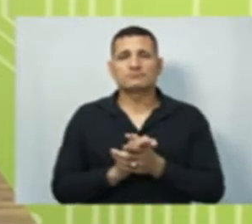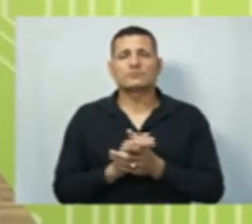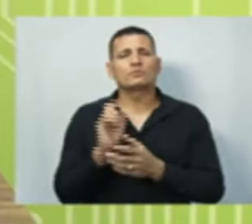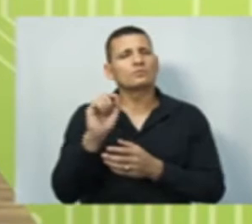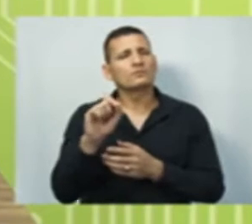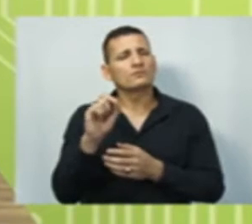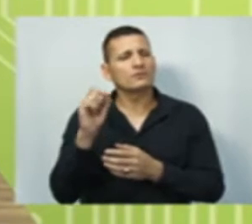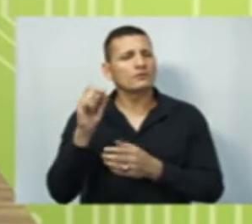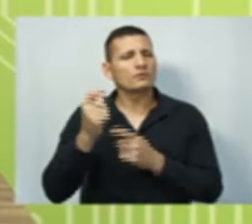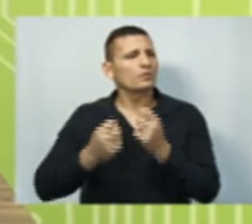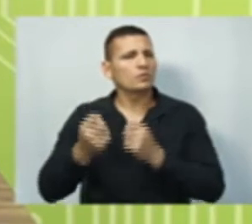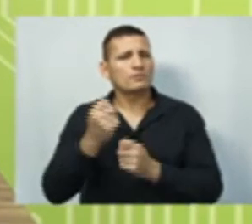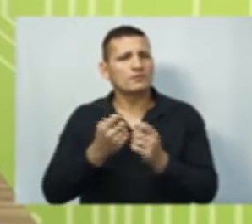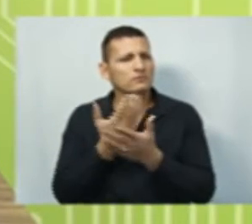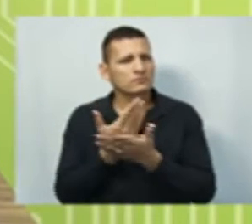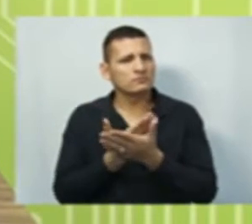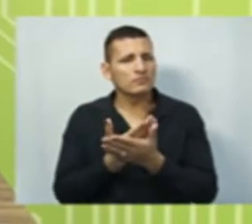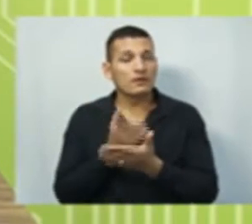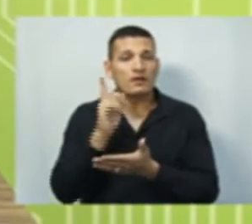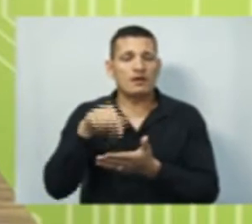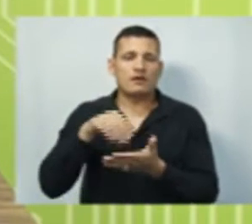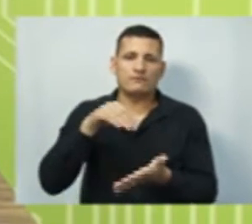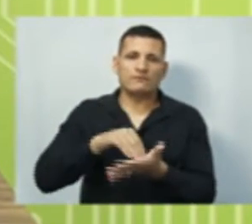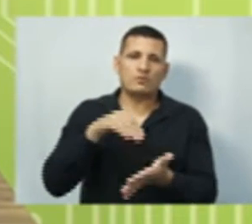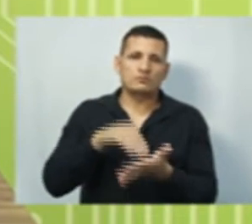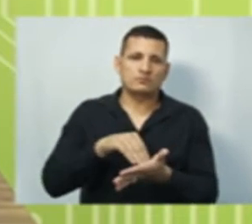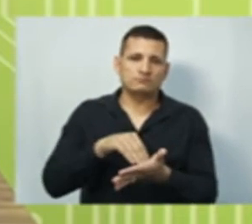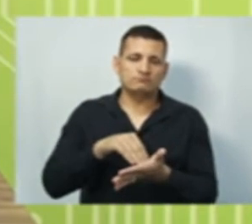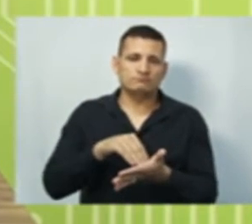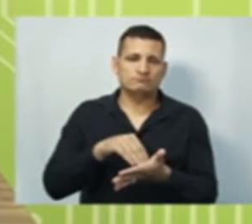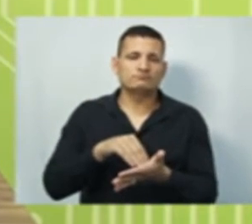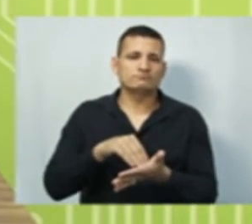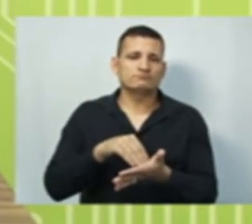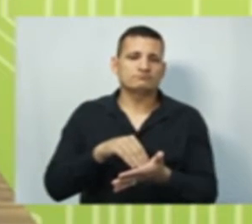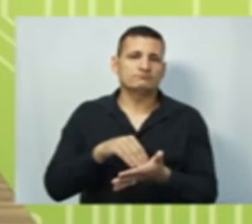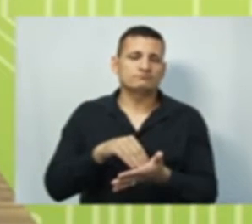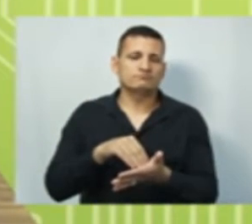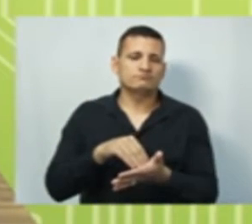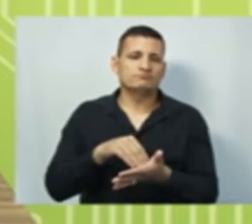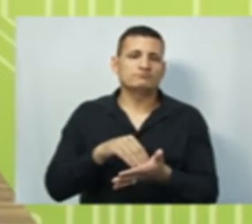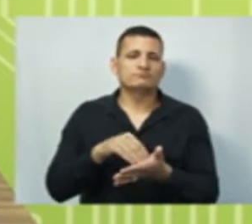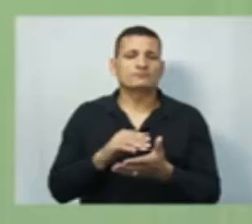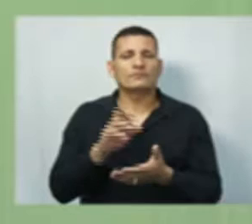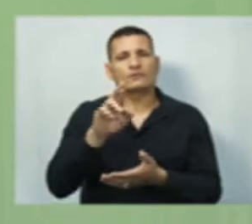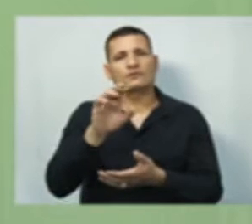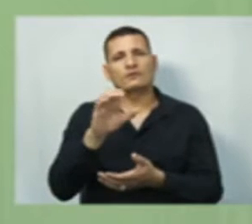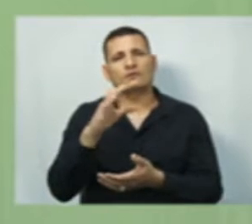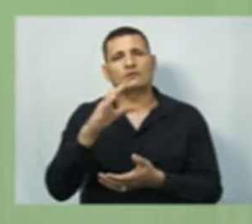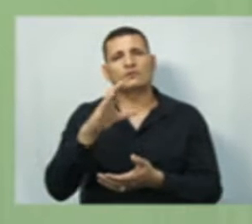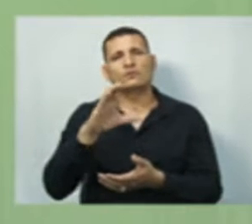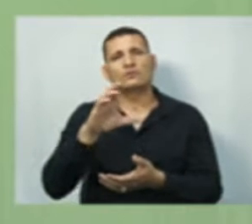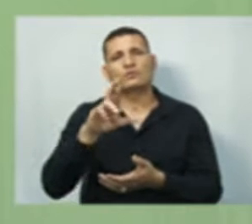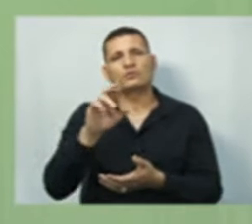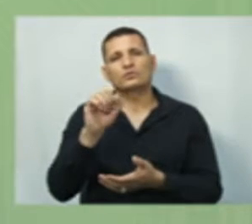da economia é a escassez dos recursos produtivos. Esse então torna-se o problema econômico